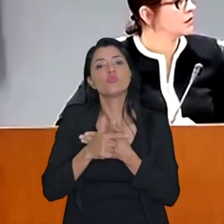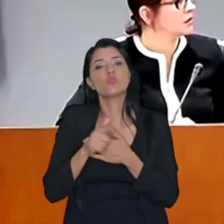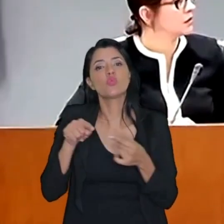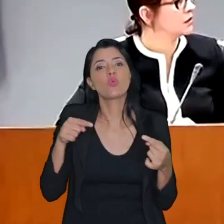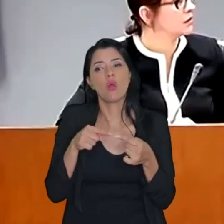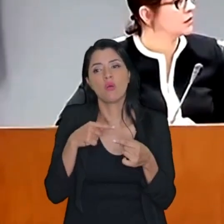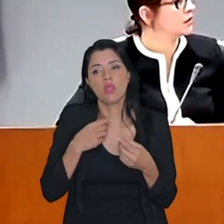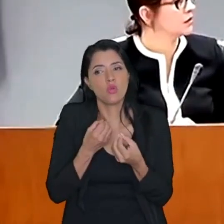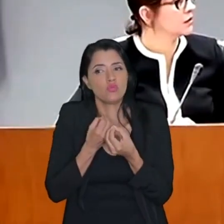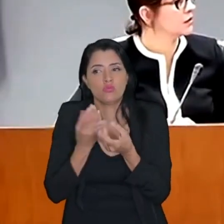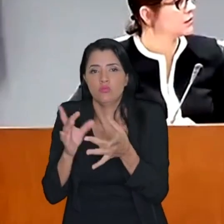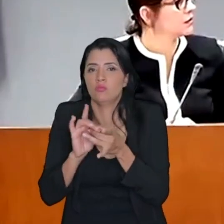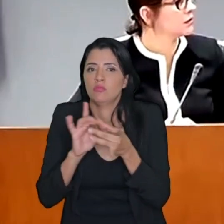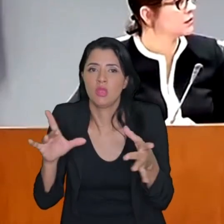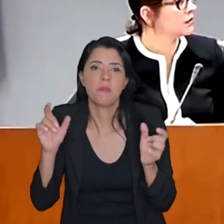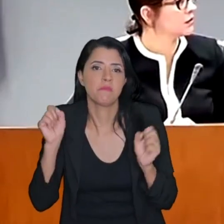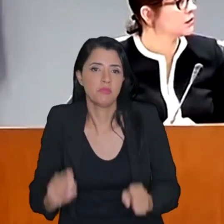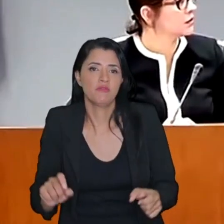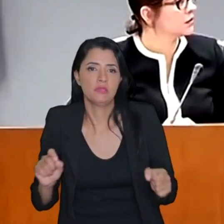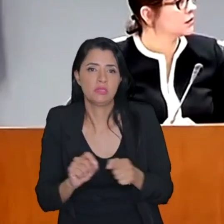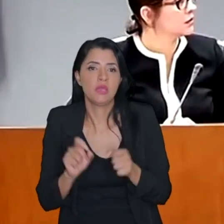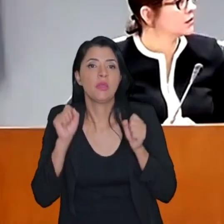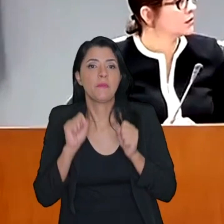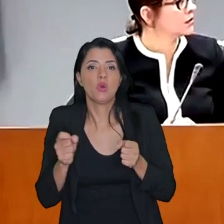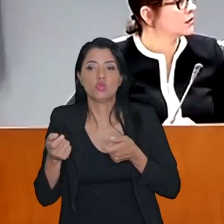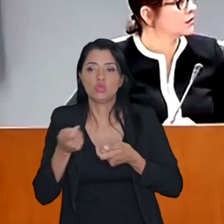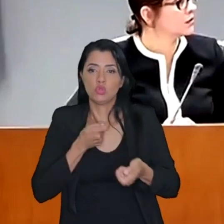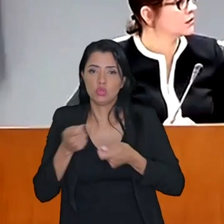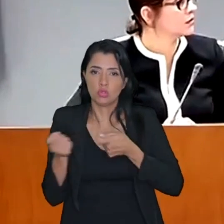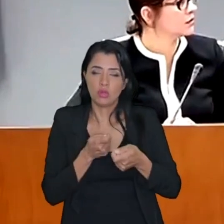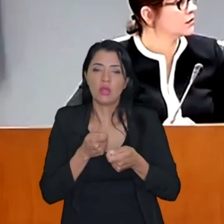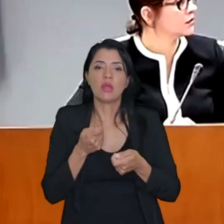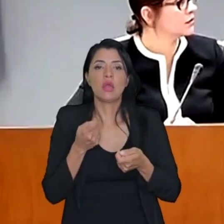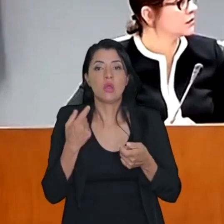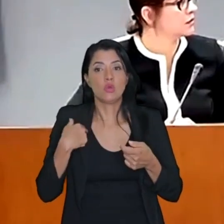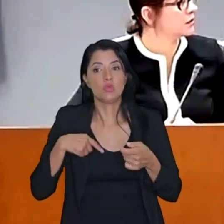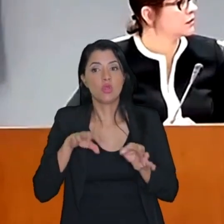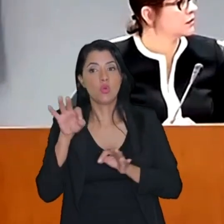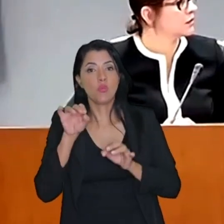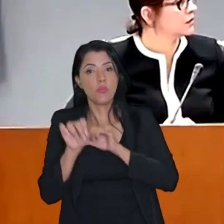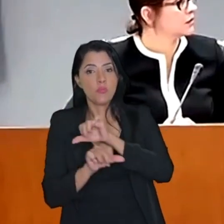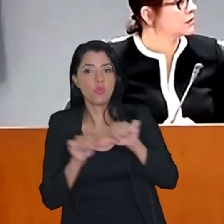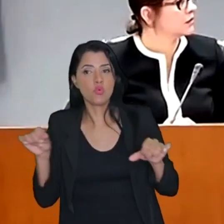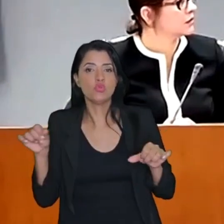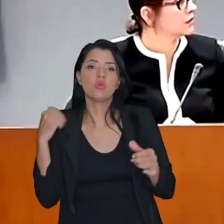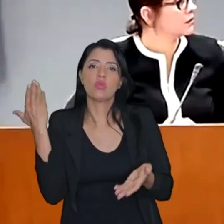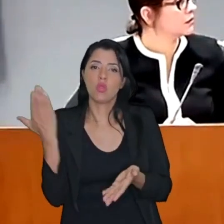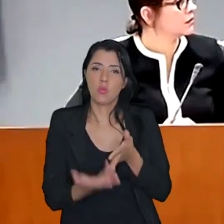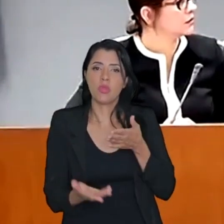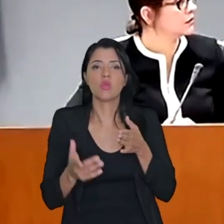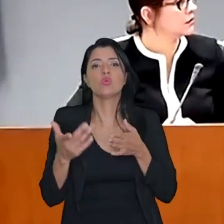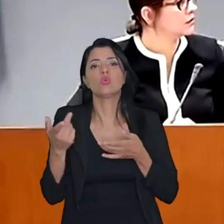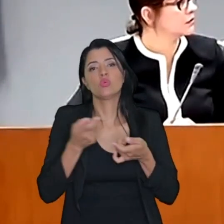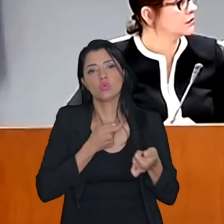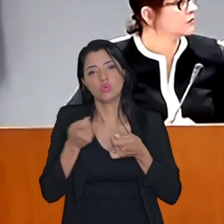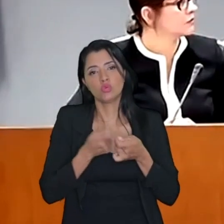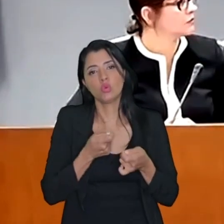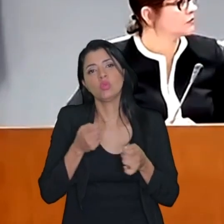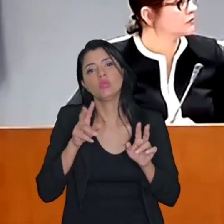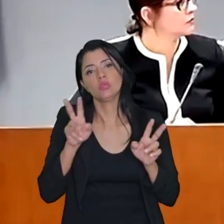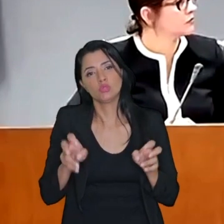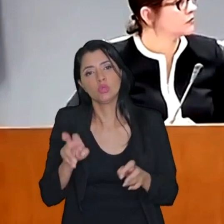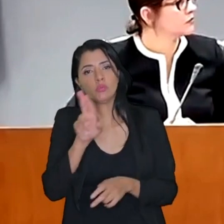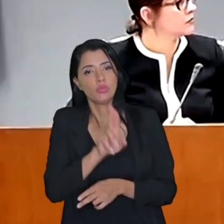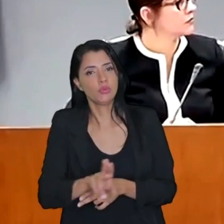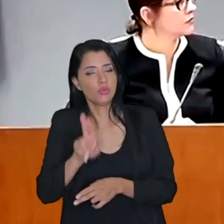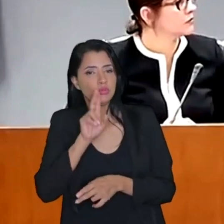dei consentimento para isso. Mas eu posso controlar. Quando eu mudo de jurisdição, eu perco completamente o controle sobre o